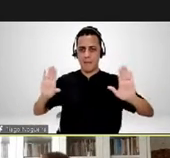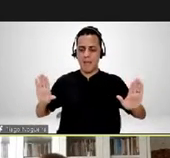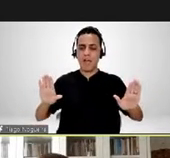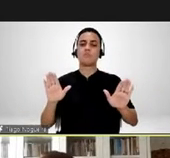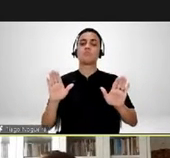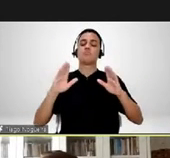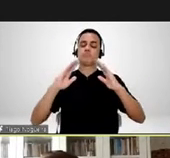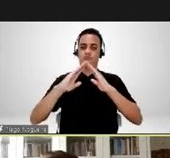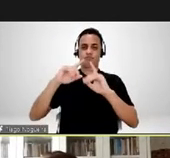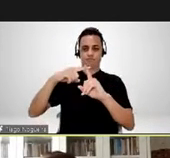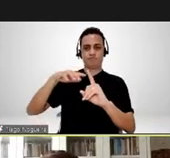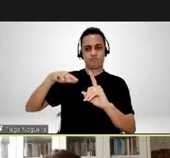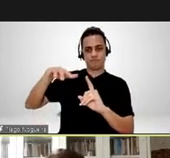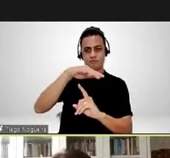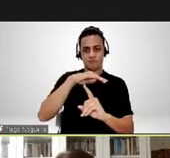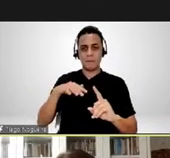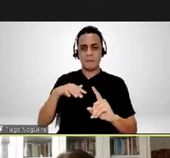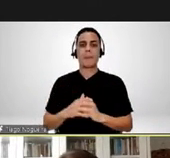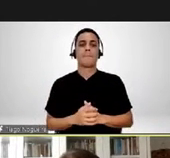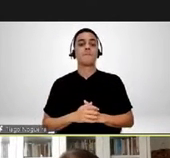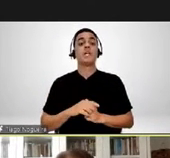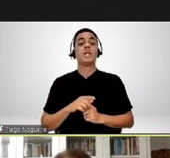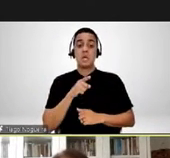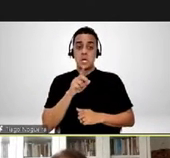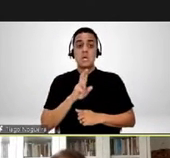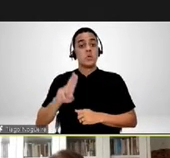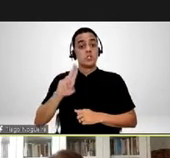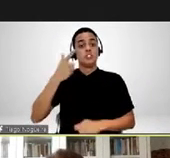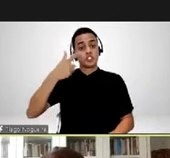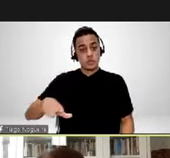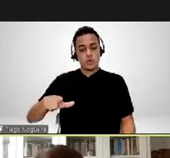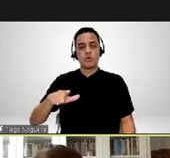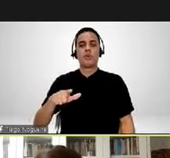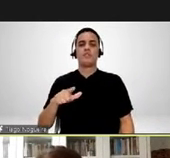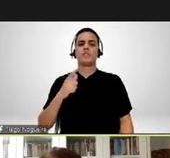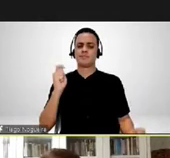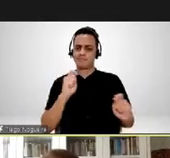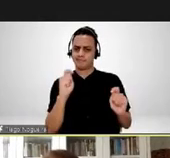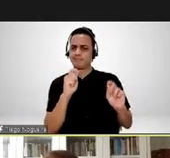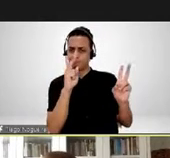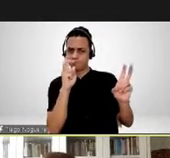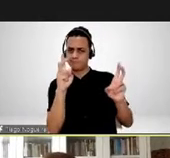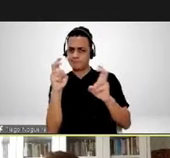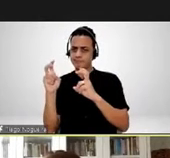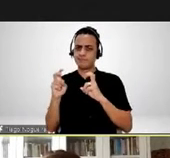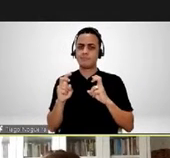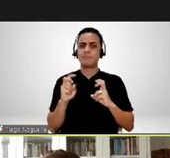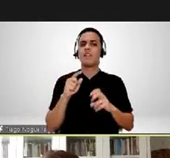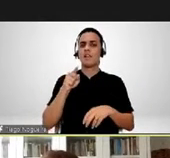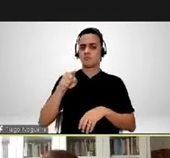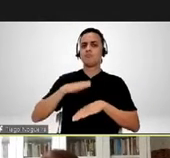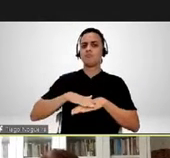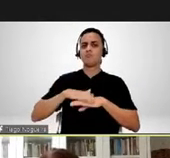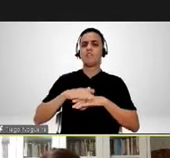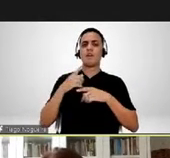uma proposição de Repne, né, e a gente pode perceber a provocação, né,